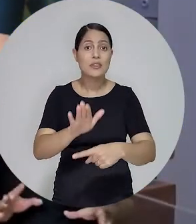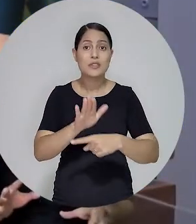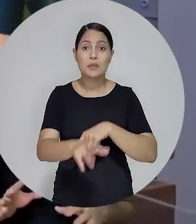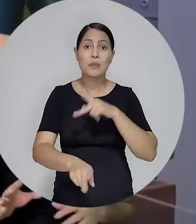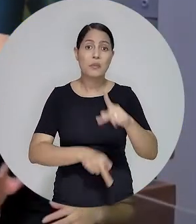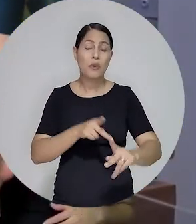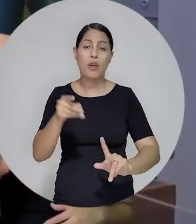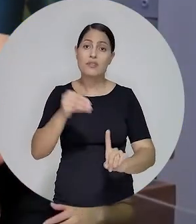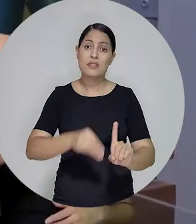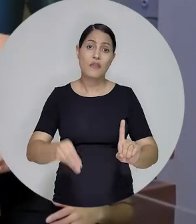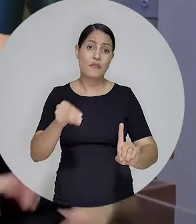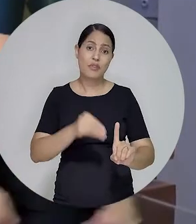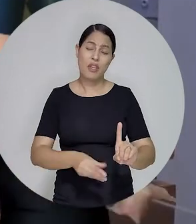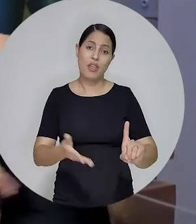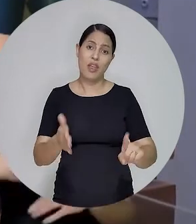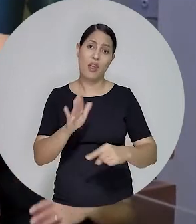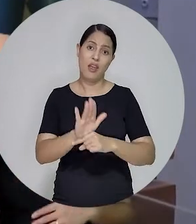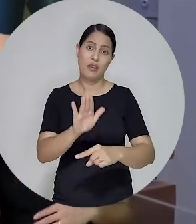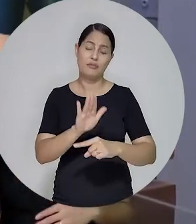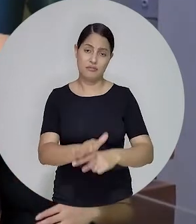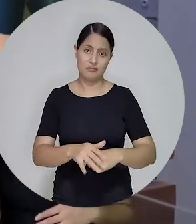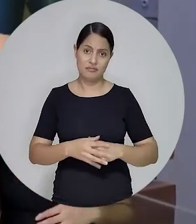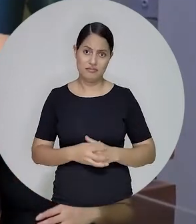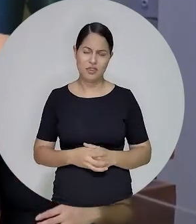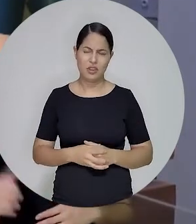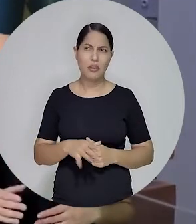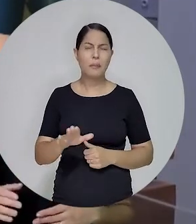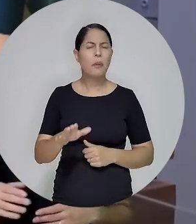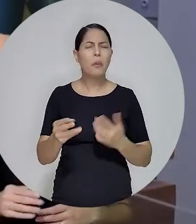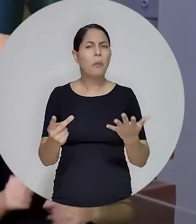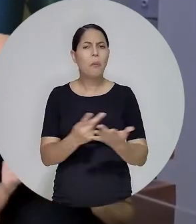para melhorar e atender a população vulnerável.